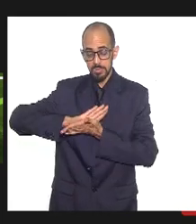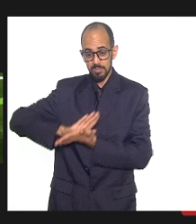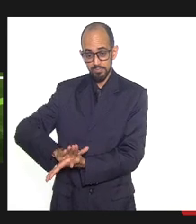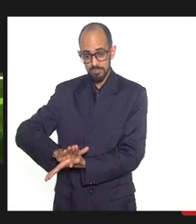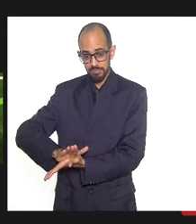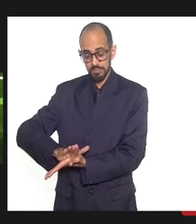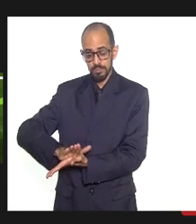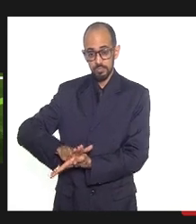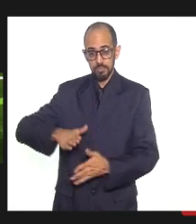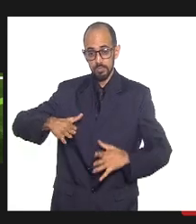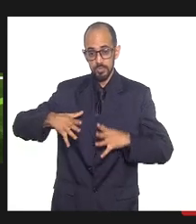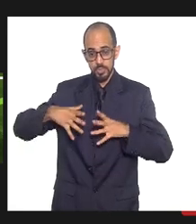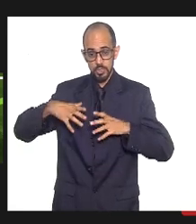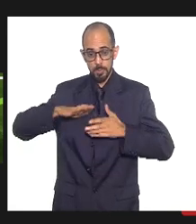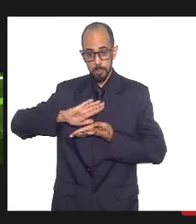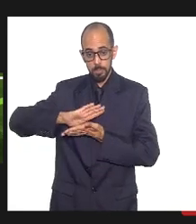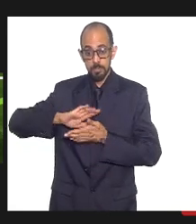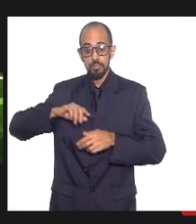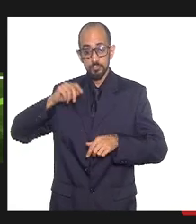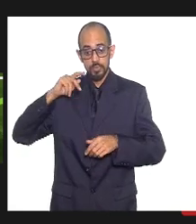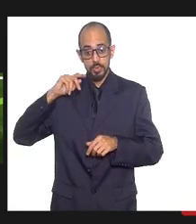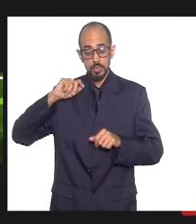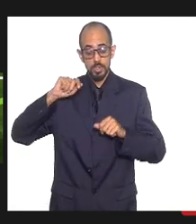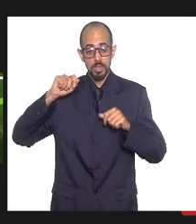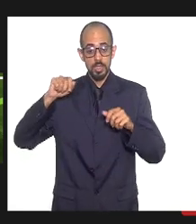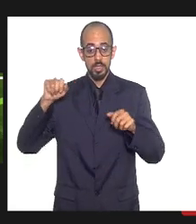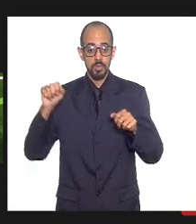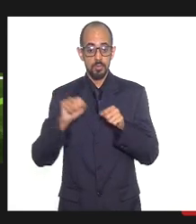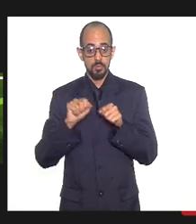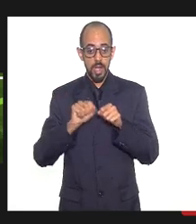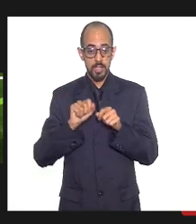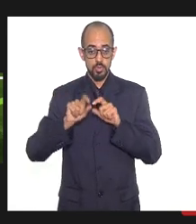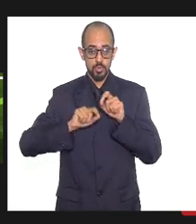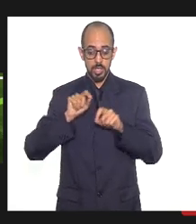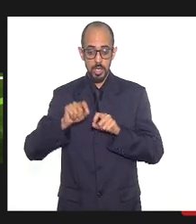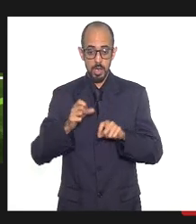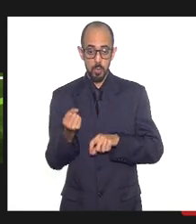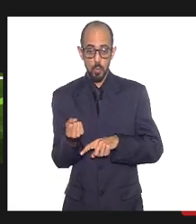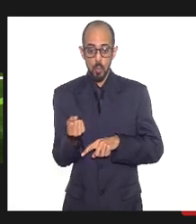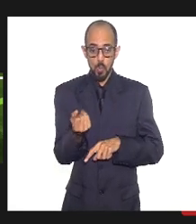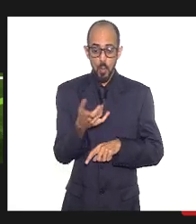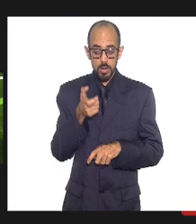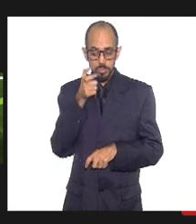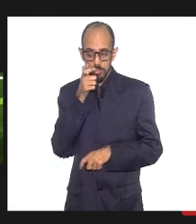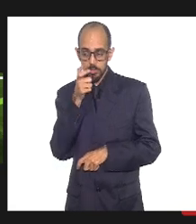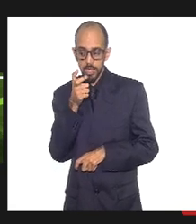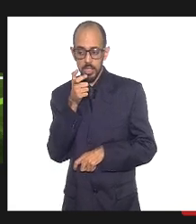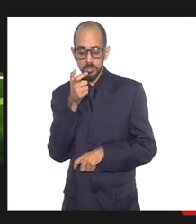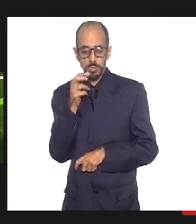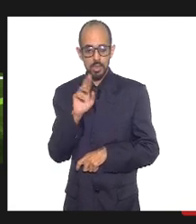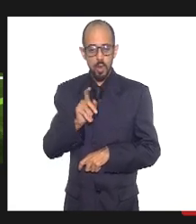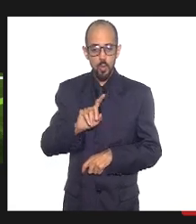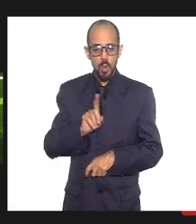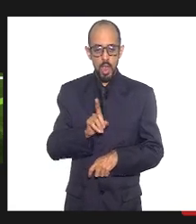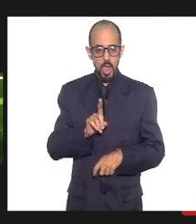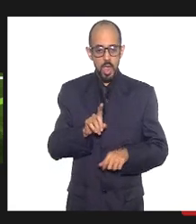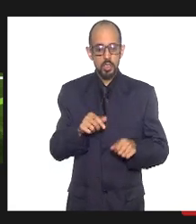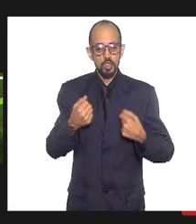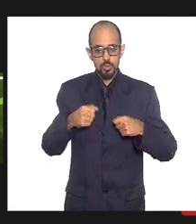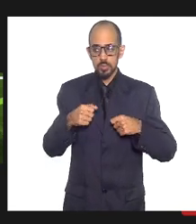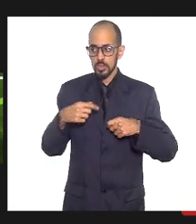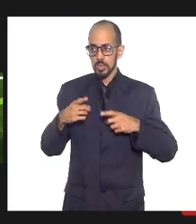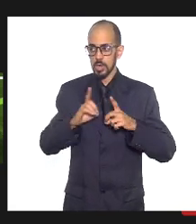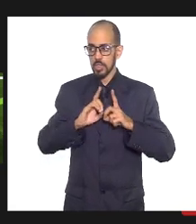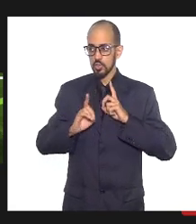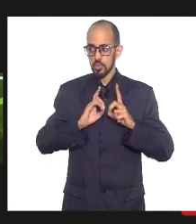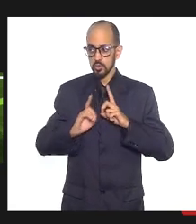do racismo, ele acaba, mesmo quando a intenção não era essa, a gente precisa trazer essa discussão para a